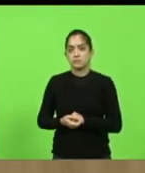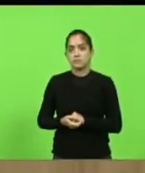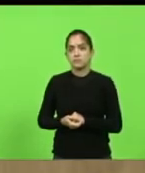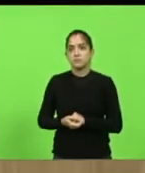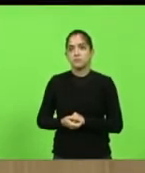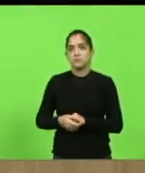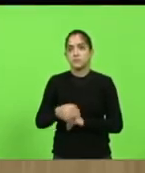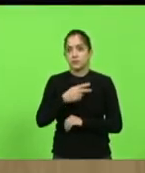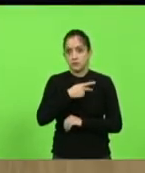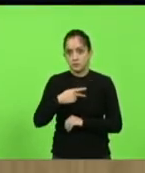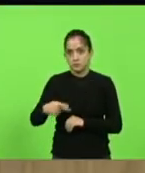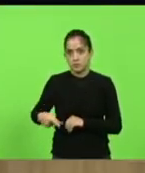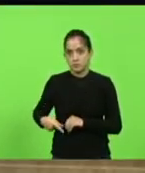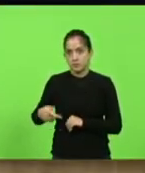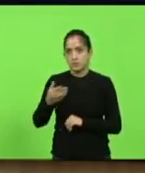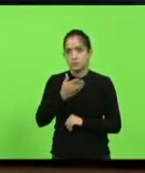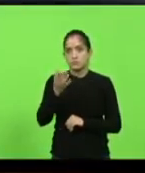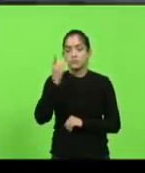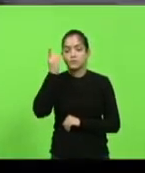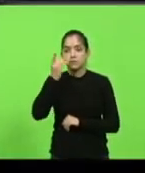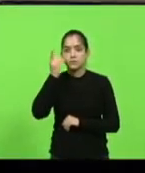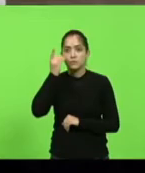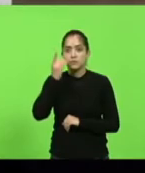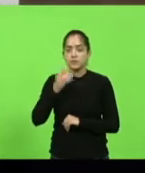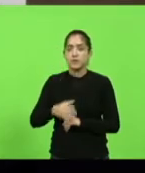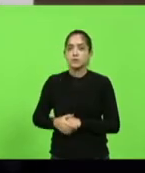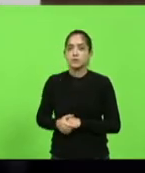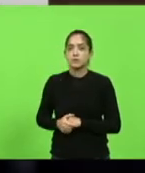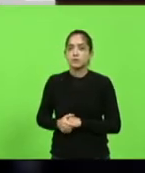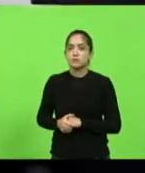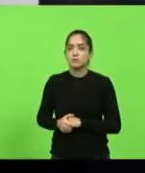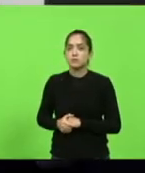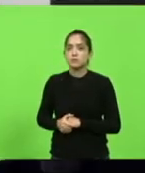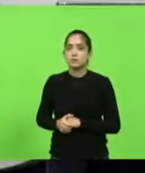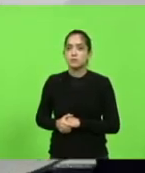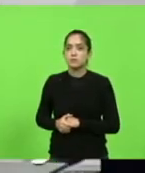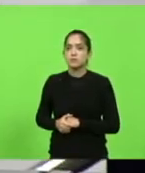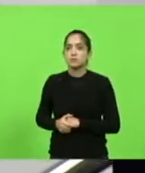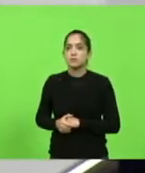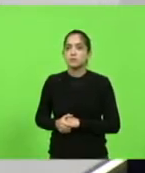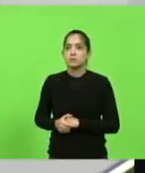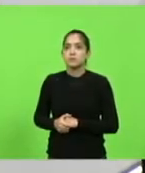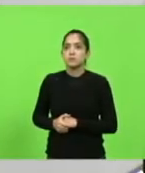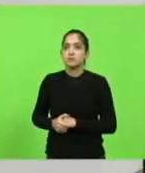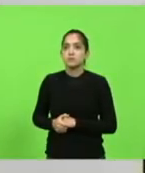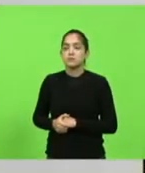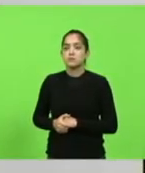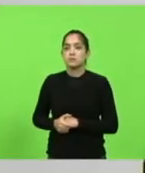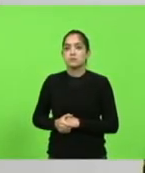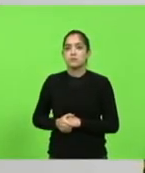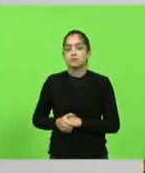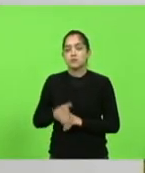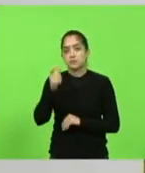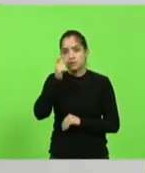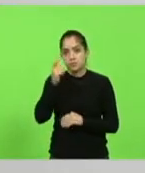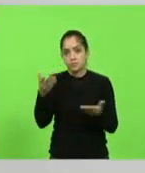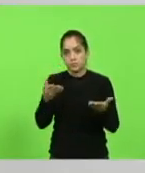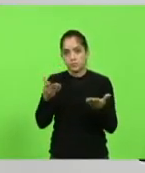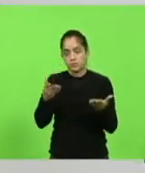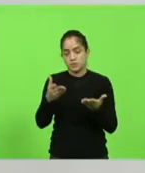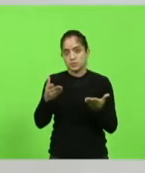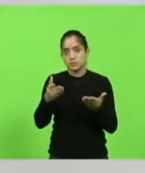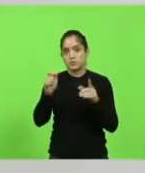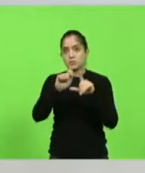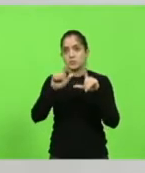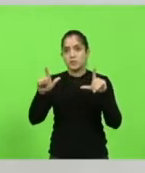Senhor presidente, senhores deputados, deputadas, público que nos assiste pela TVA e pela Rádio Digital, eu queria fazer